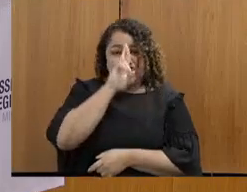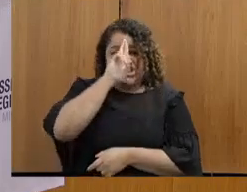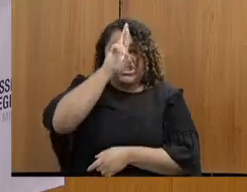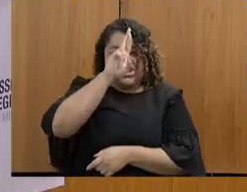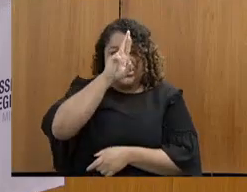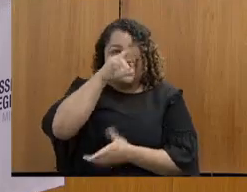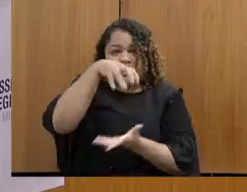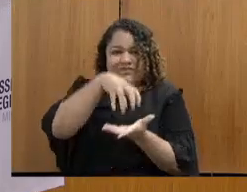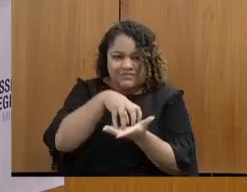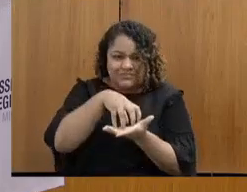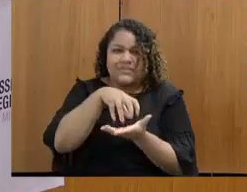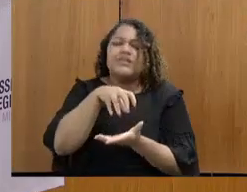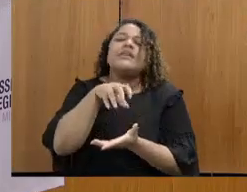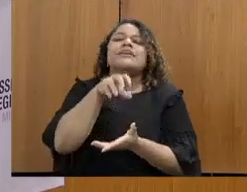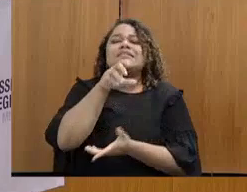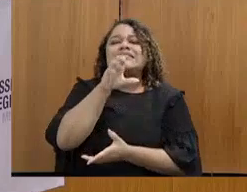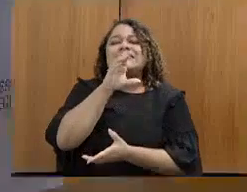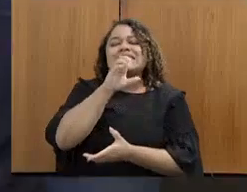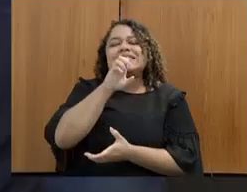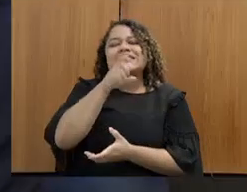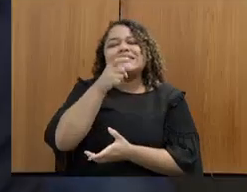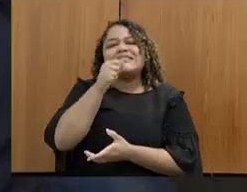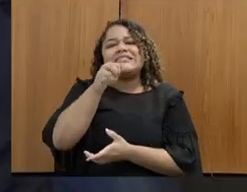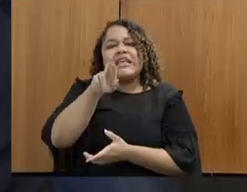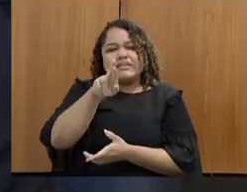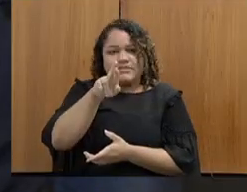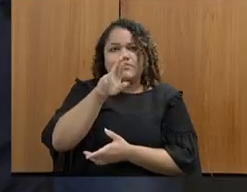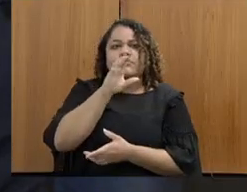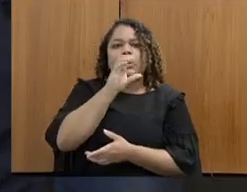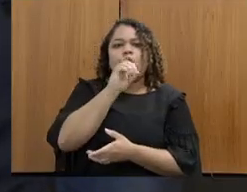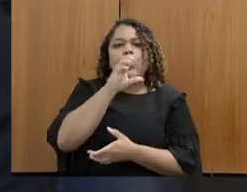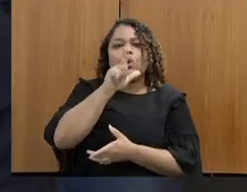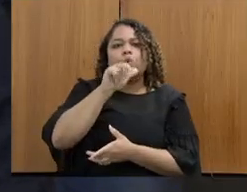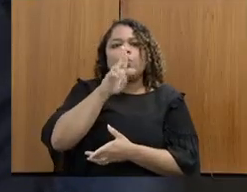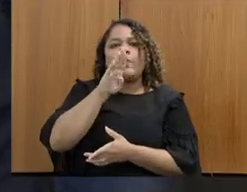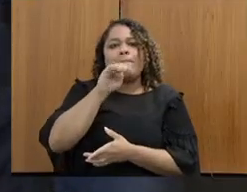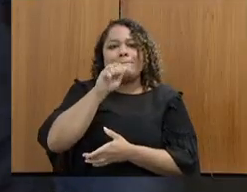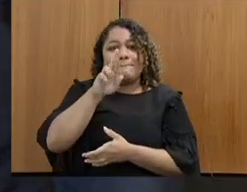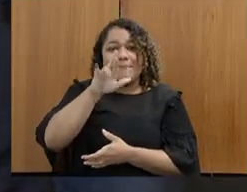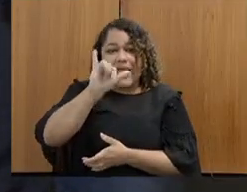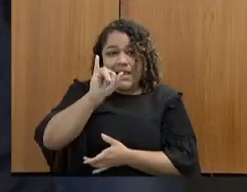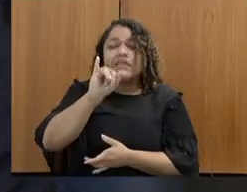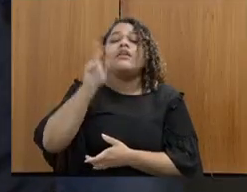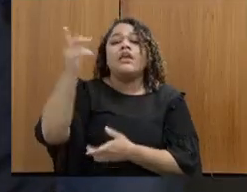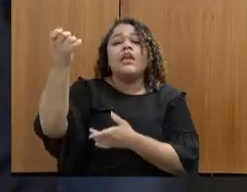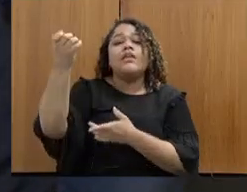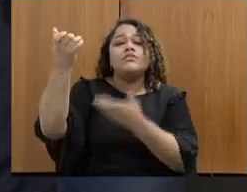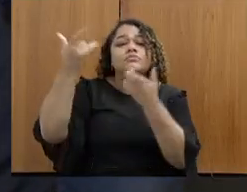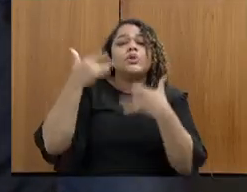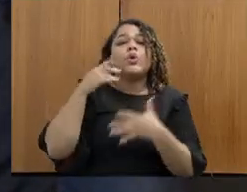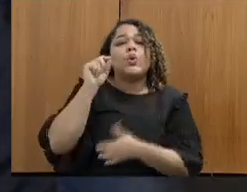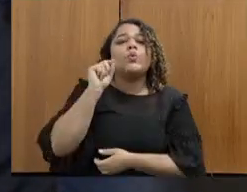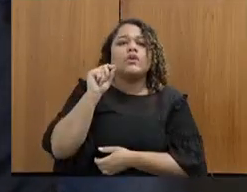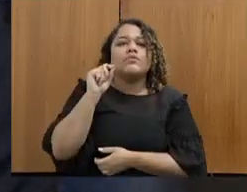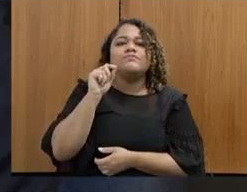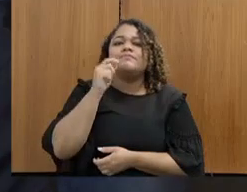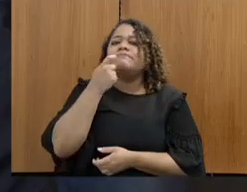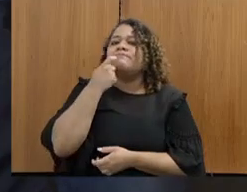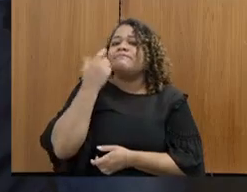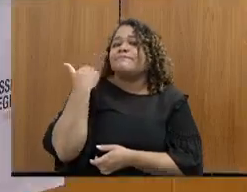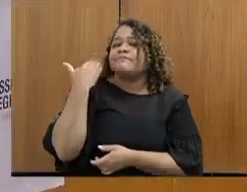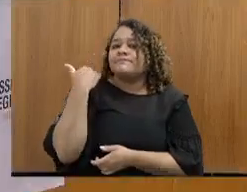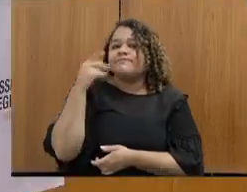César Colombari é que lamentavelmente recentemente o Dr Fernando foi acometido de um câncer